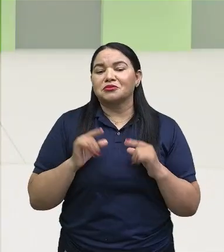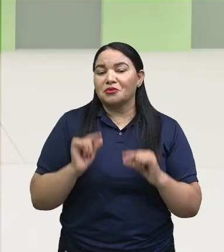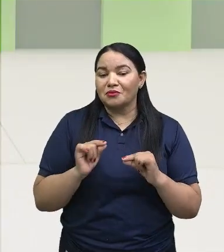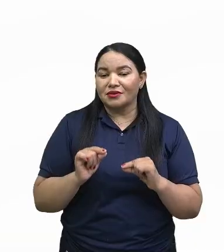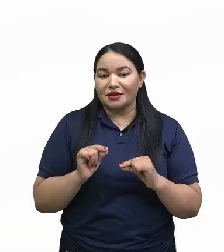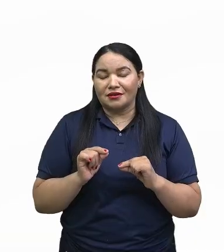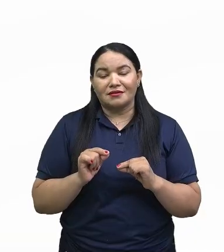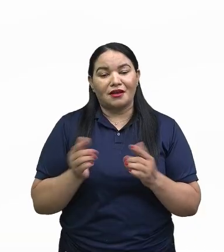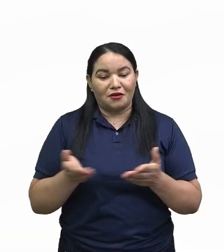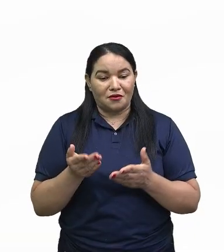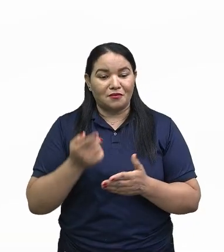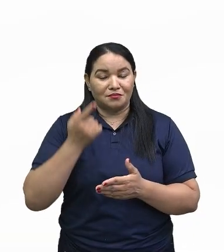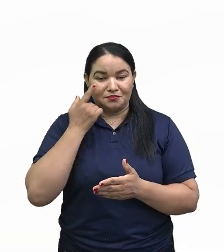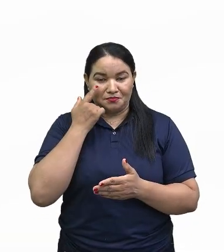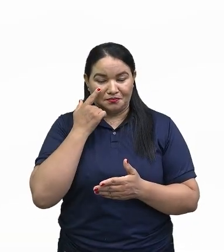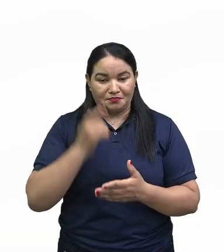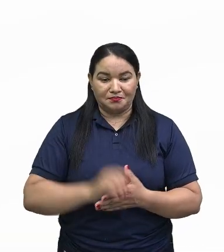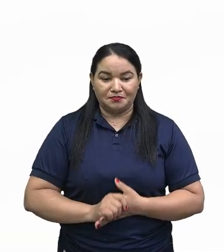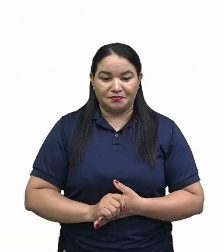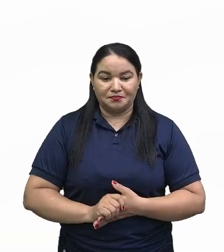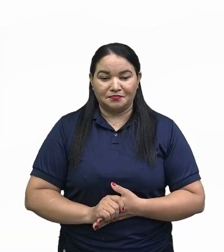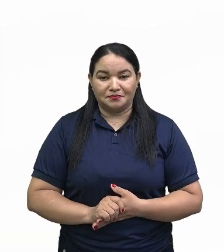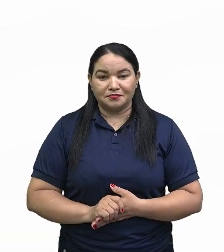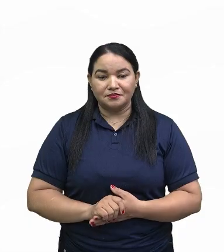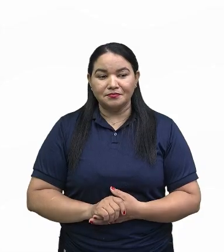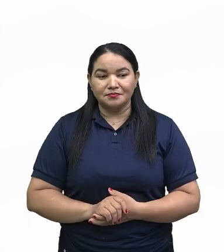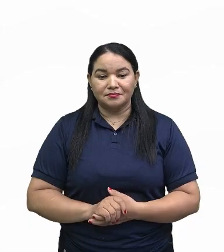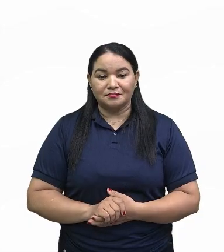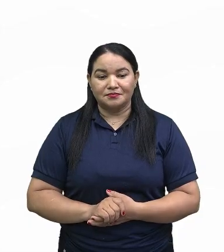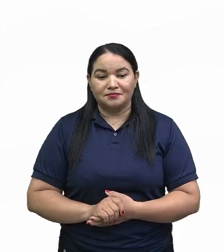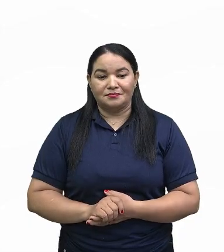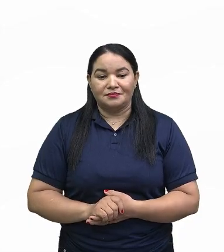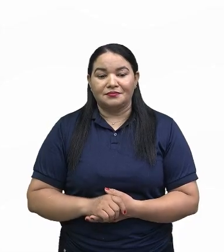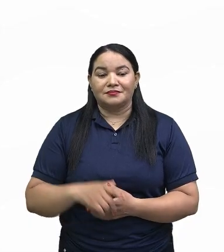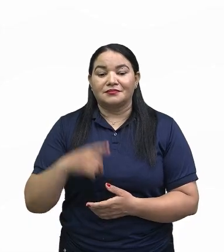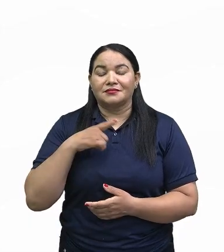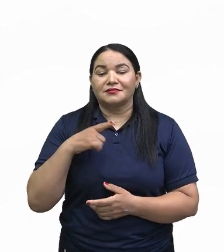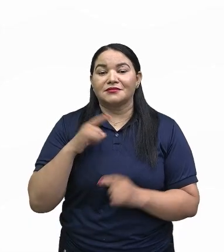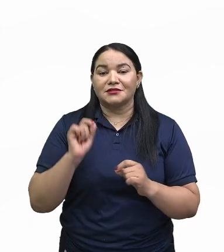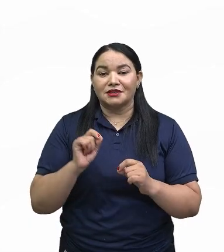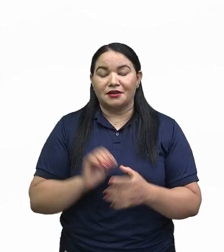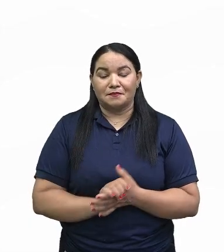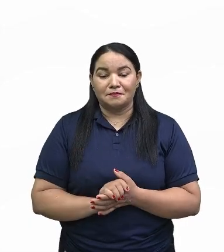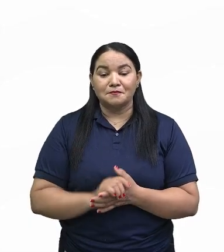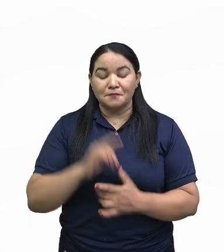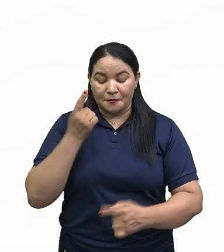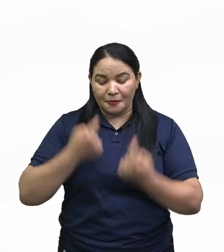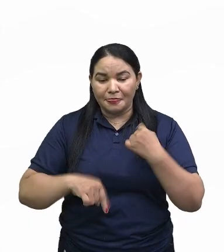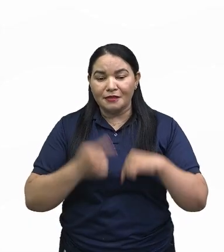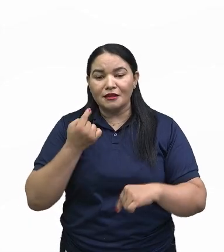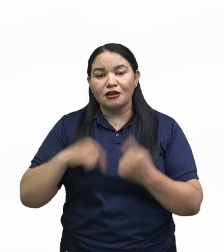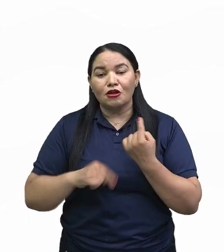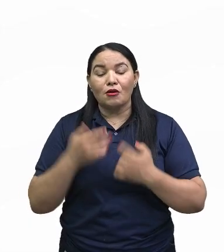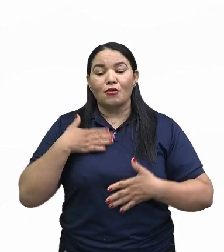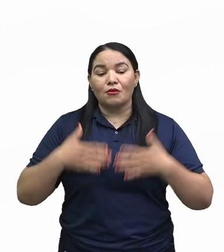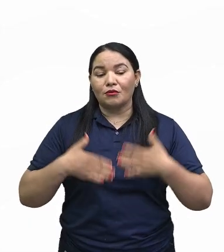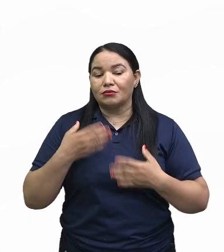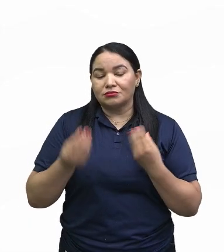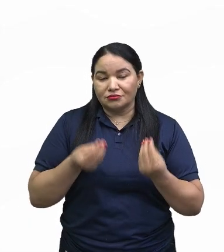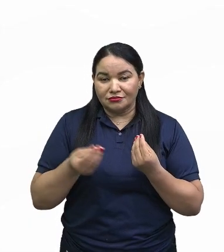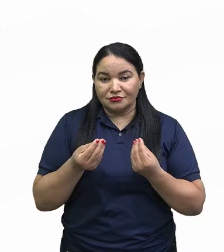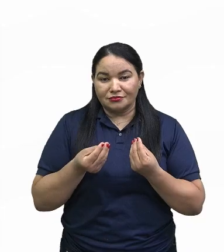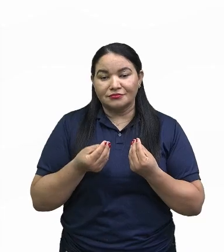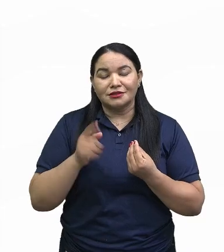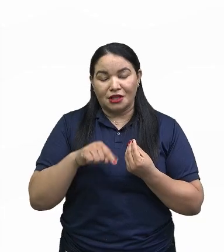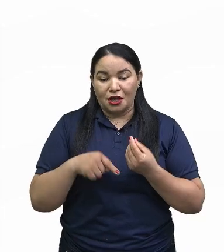vamos observar aí na nossa próxima imagem. Então nós temos aí como funções vitais básicas o metabolismo, né, que é